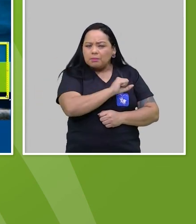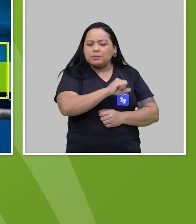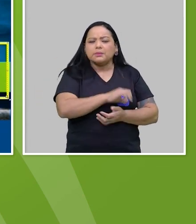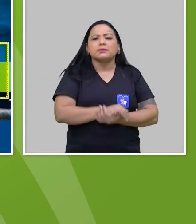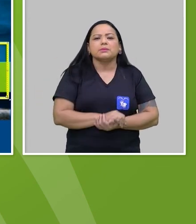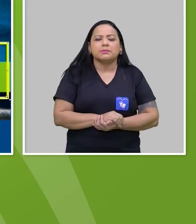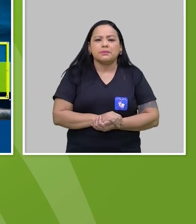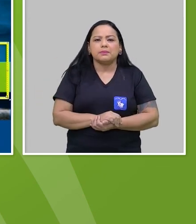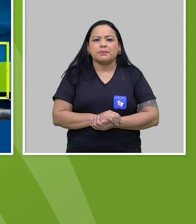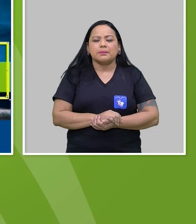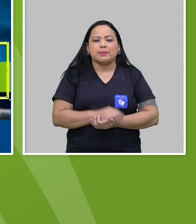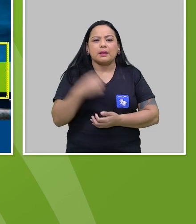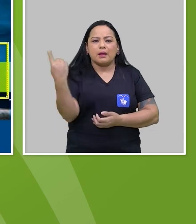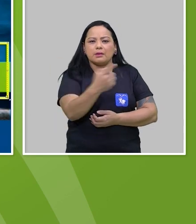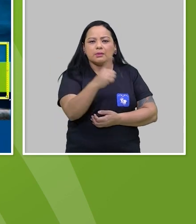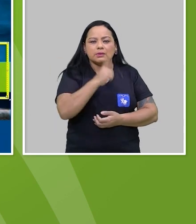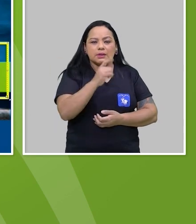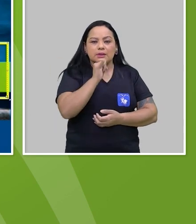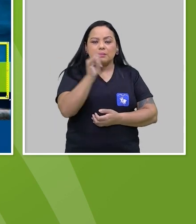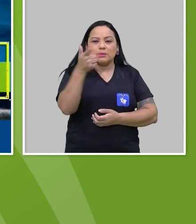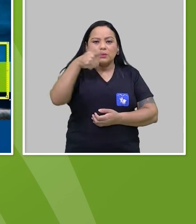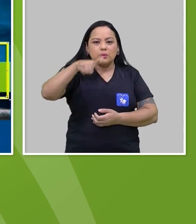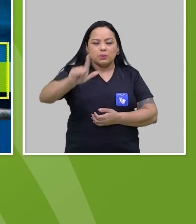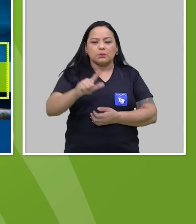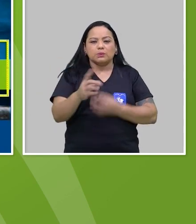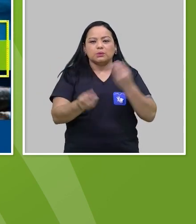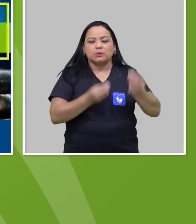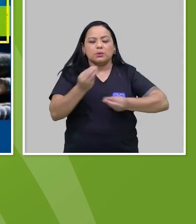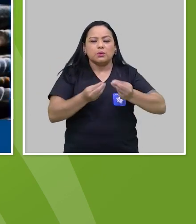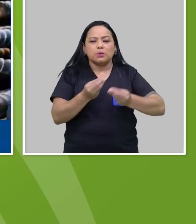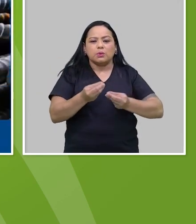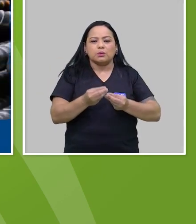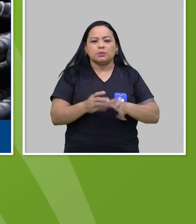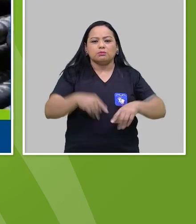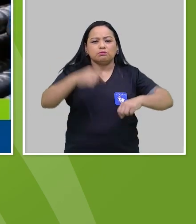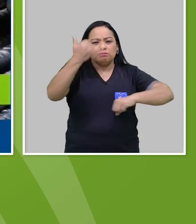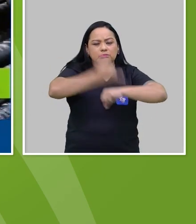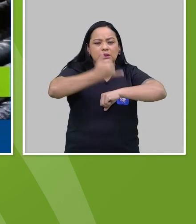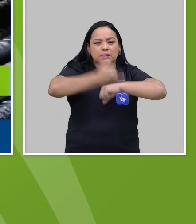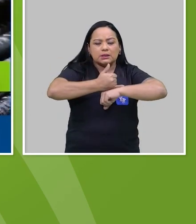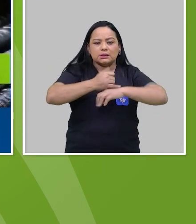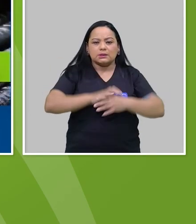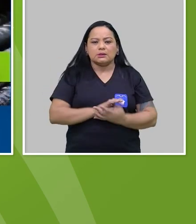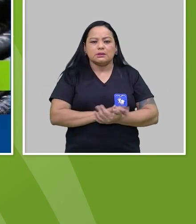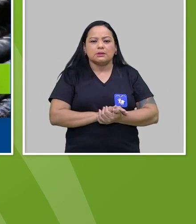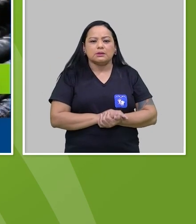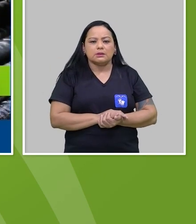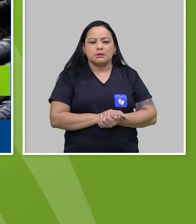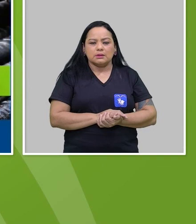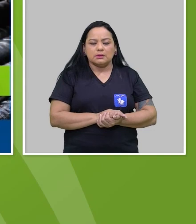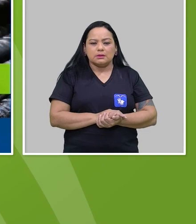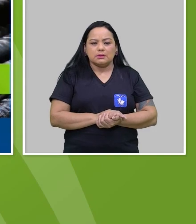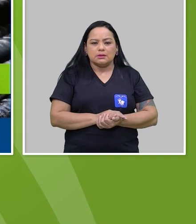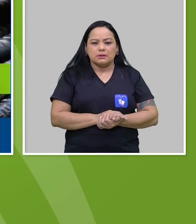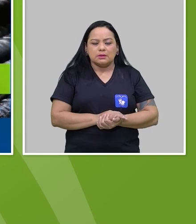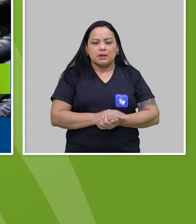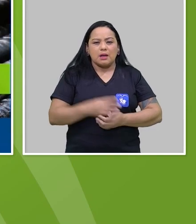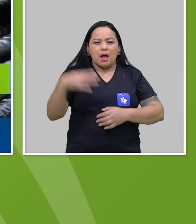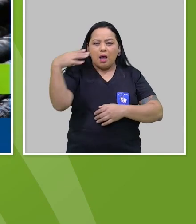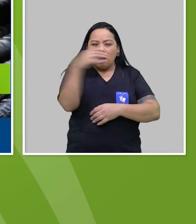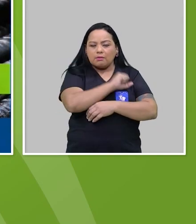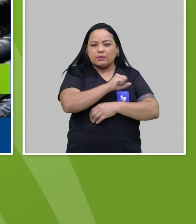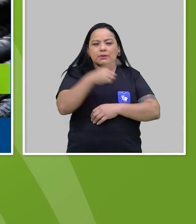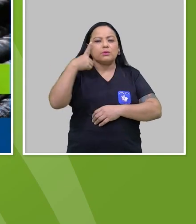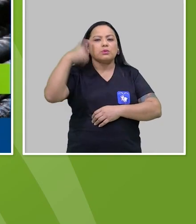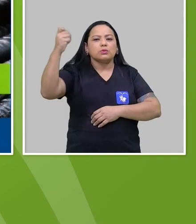demais. E aí eu tenho um outro exemplo que é nos metais, ó. Cadê? Aqui, ó. A velocidade do